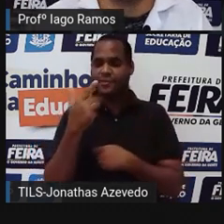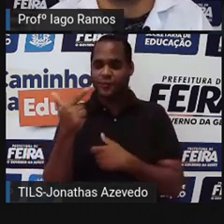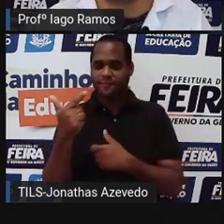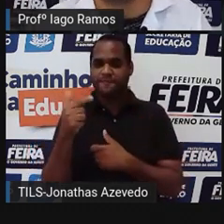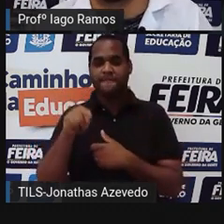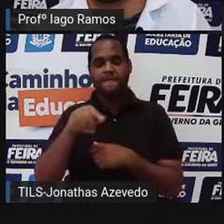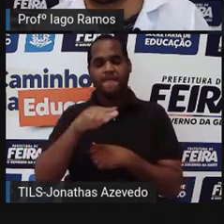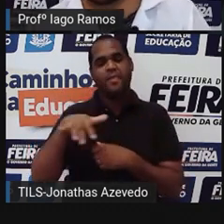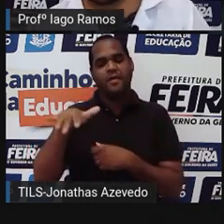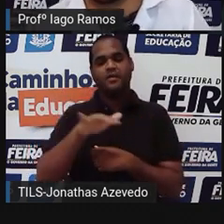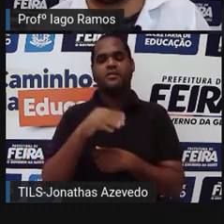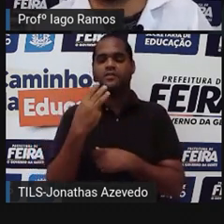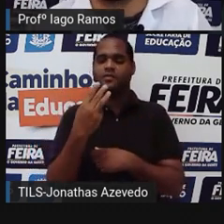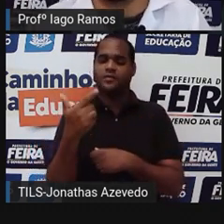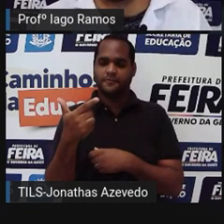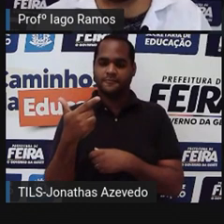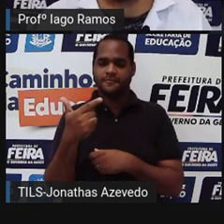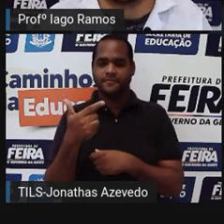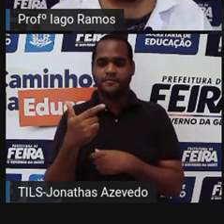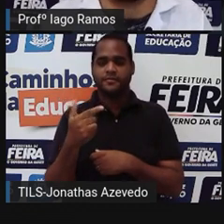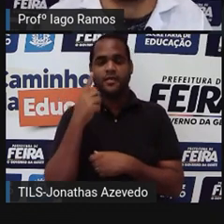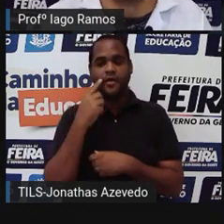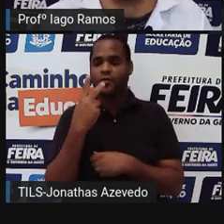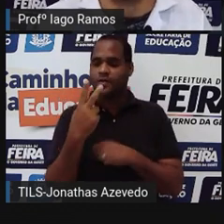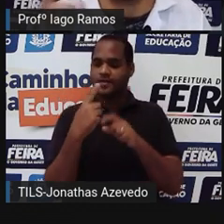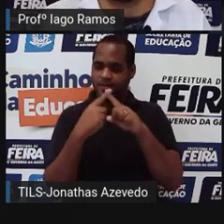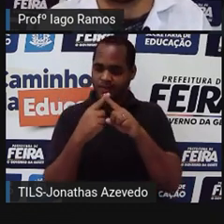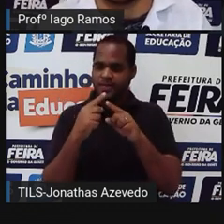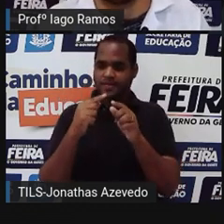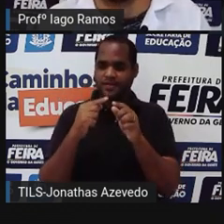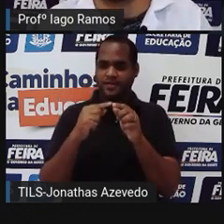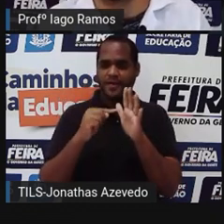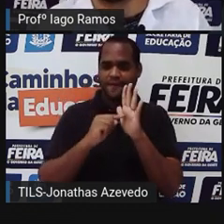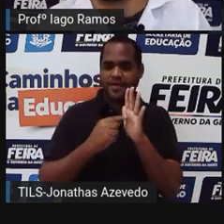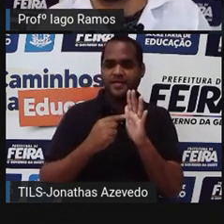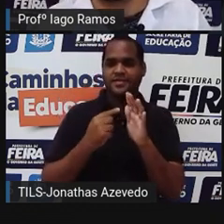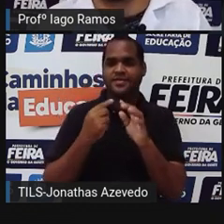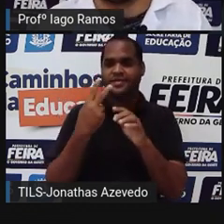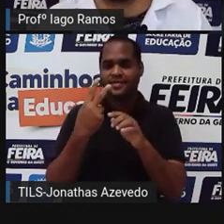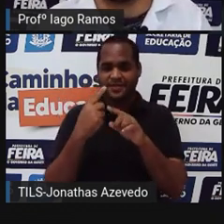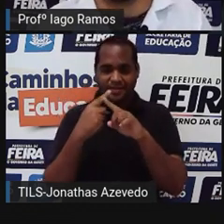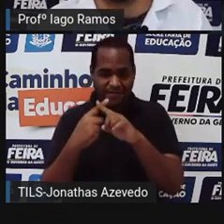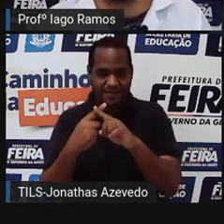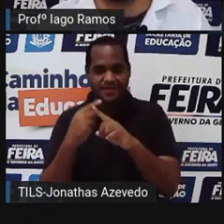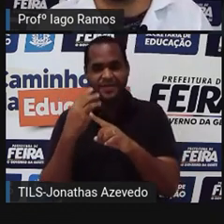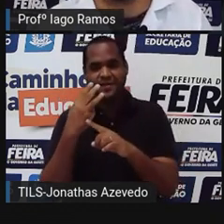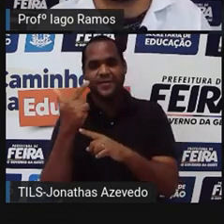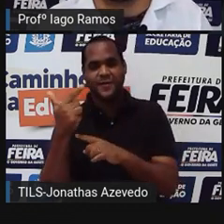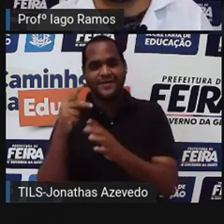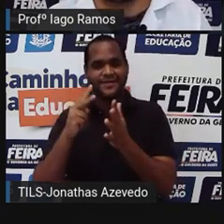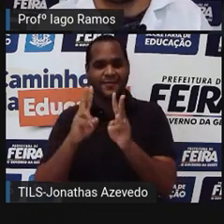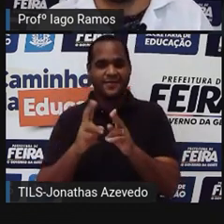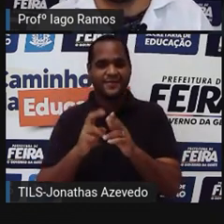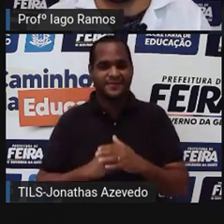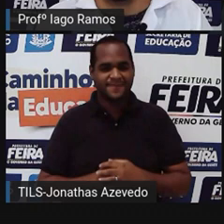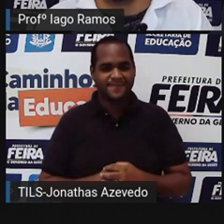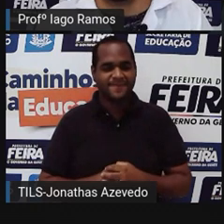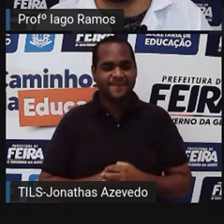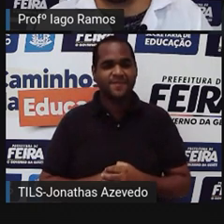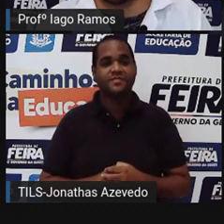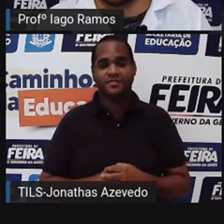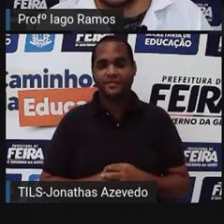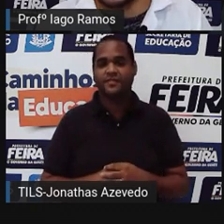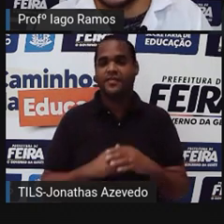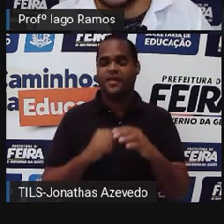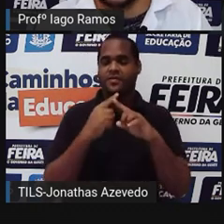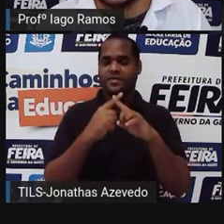é 32, tá? Então, 2x, que é a base, vezes x, que é a altura, igual a 32. Esse